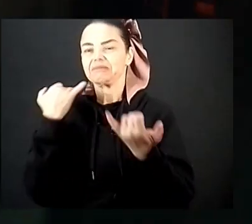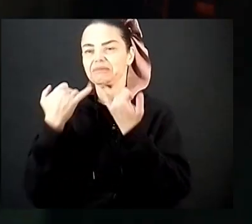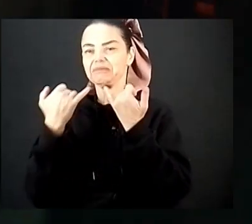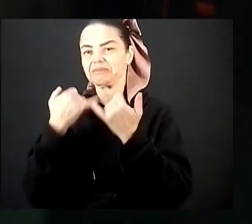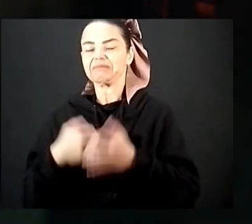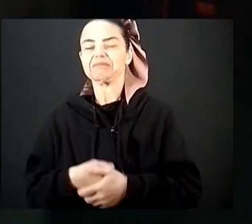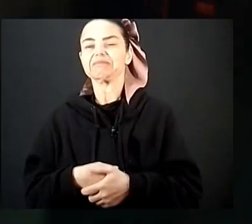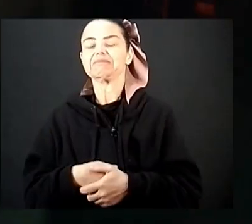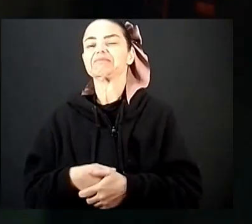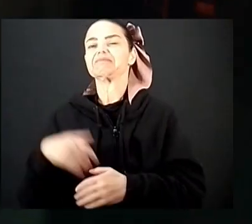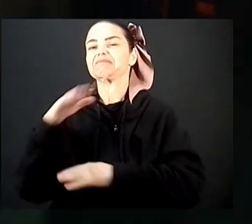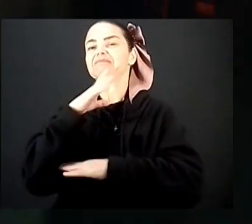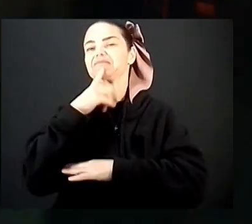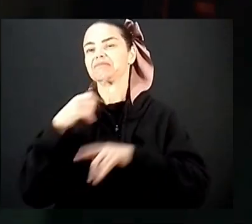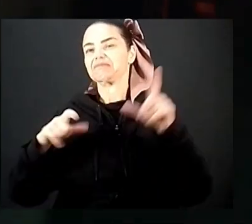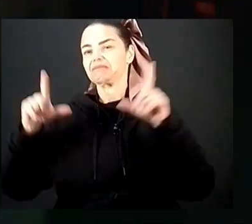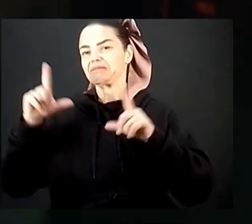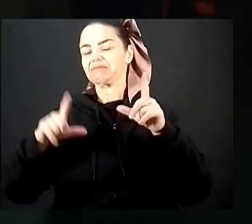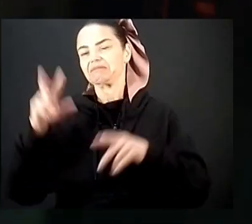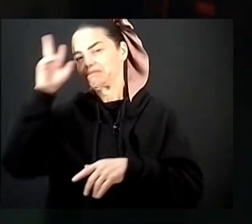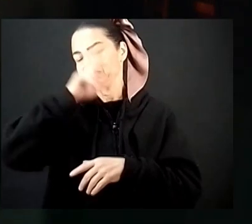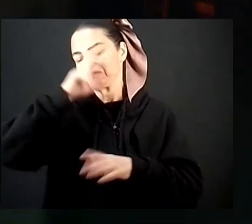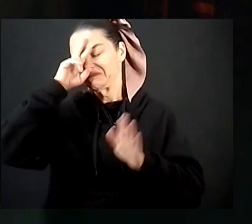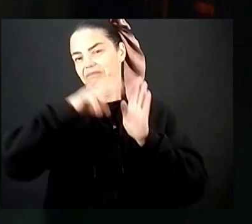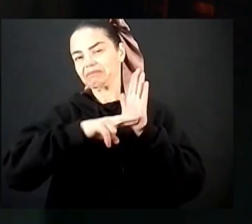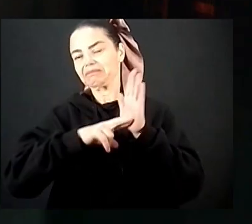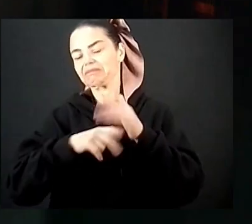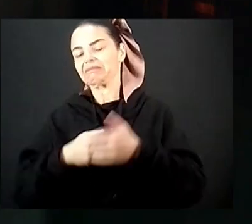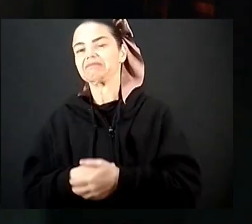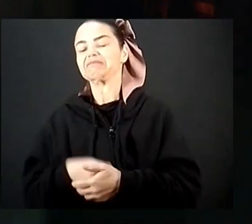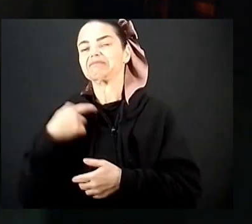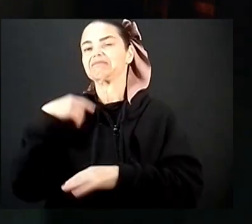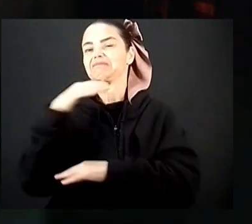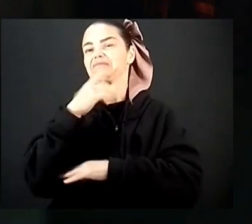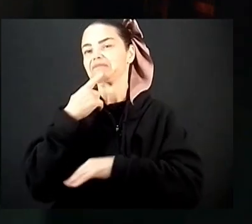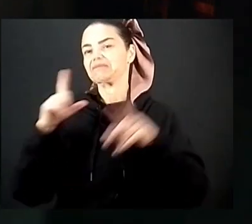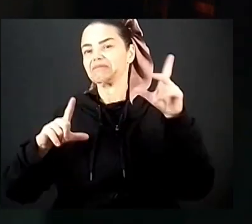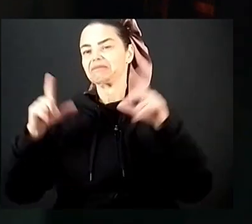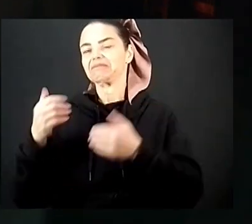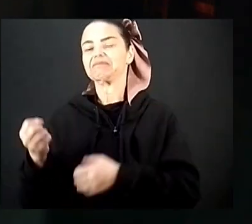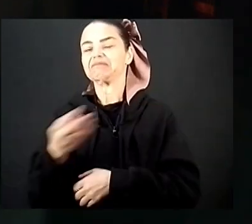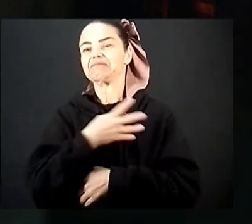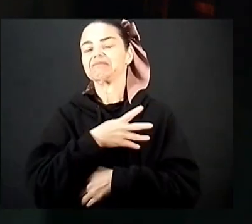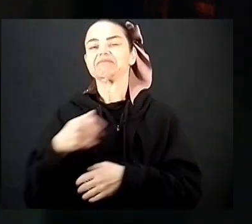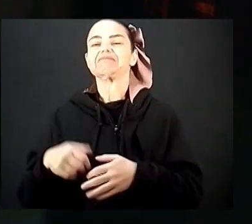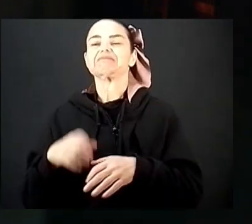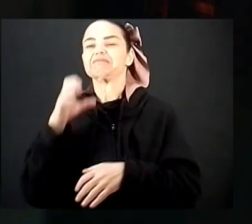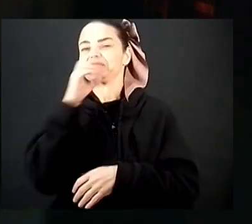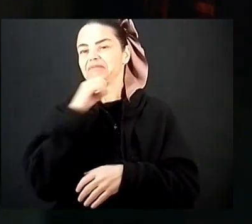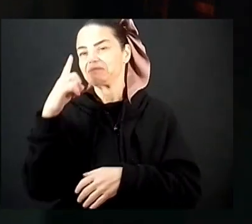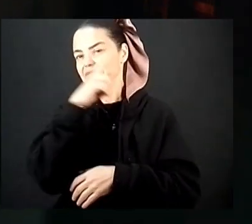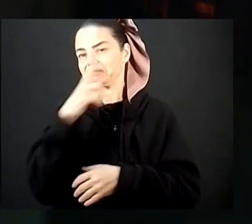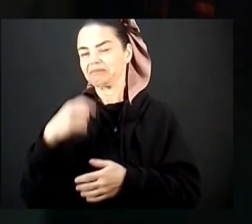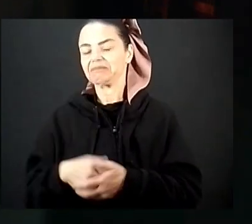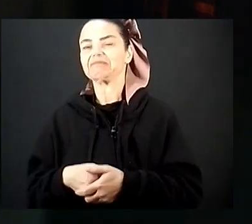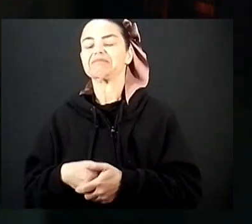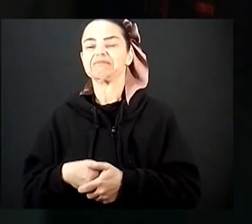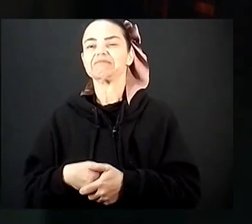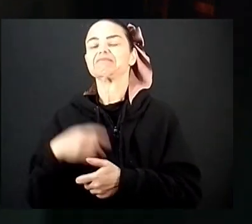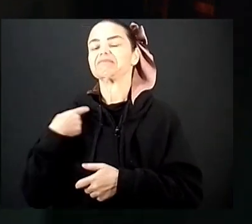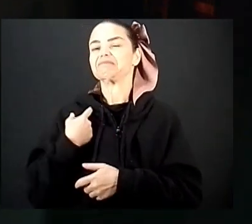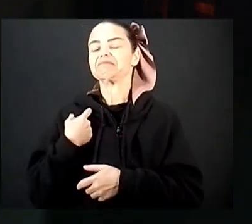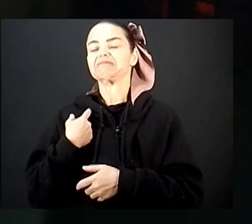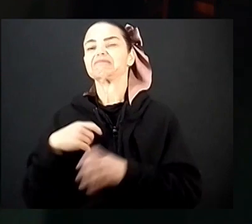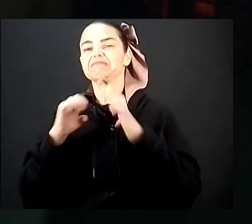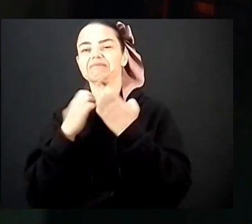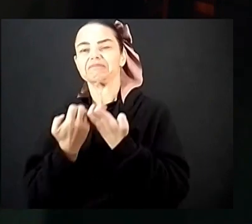Câmara Notícia. Lembrando que a programação da TV Câmara Campinas tem estreias nesse final de semana e toda a nossa equipe sempre muito engajada, com